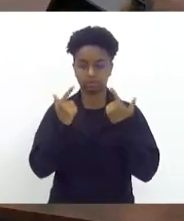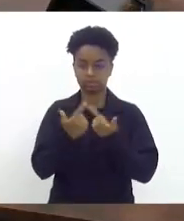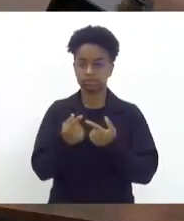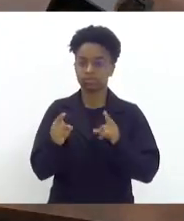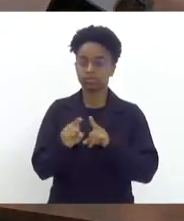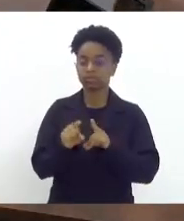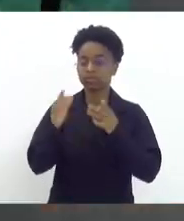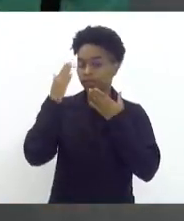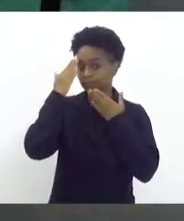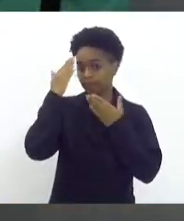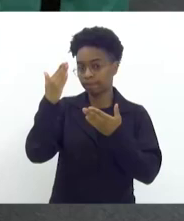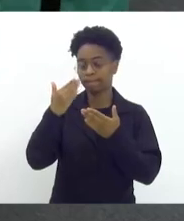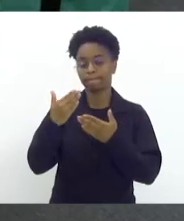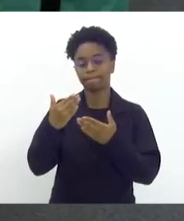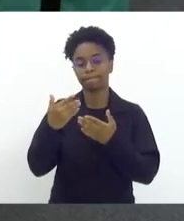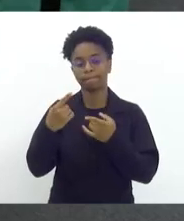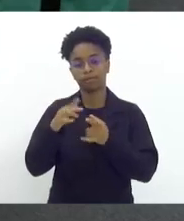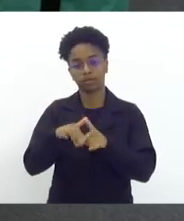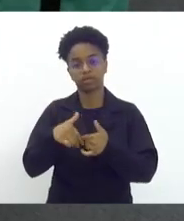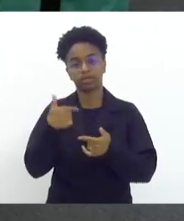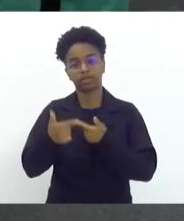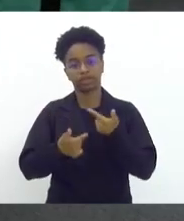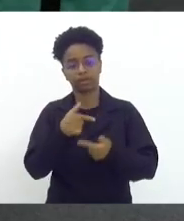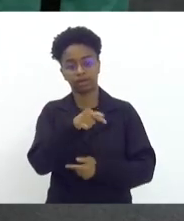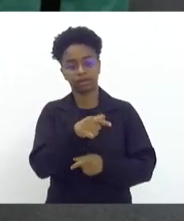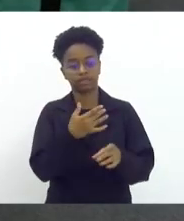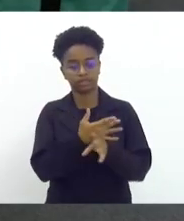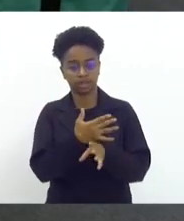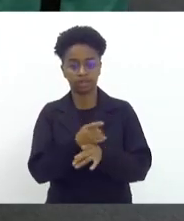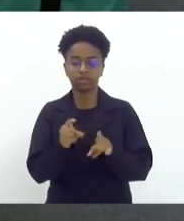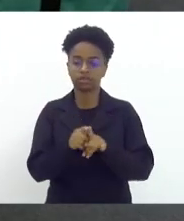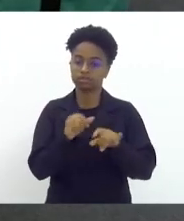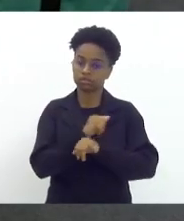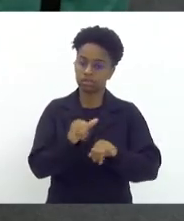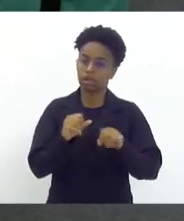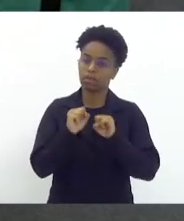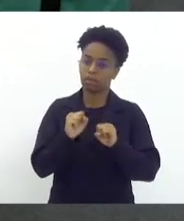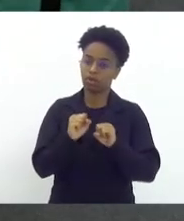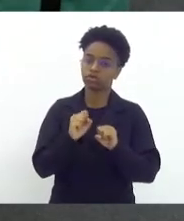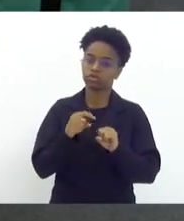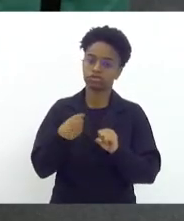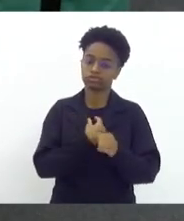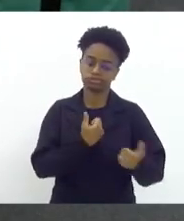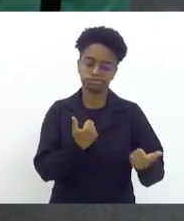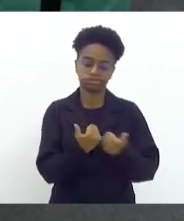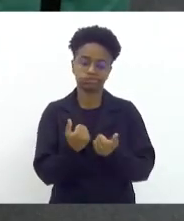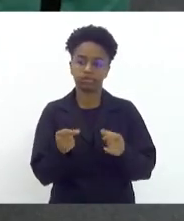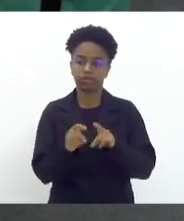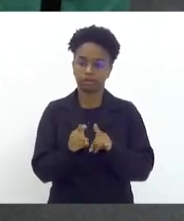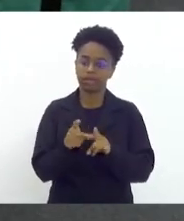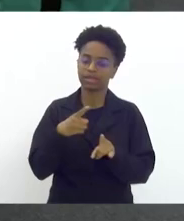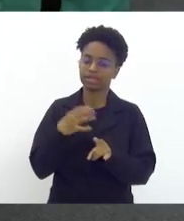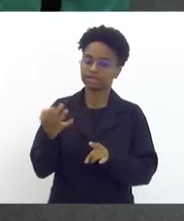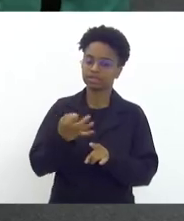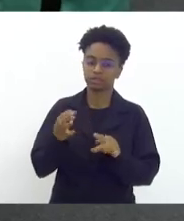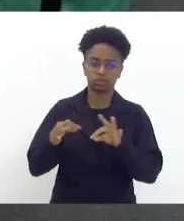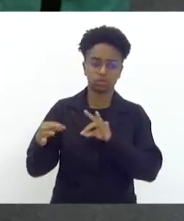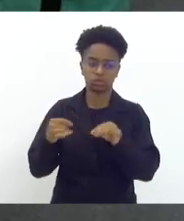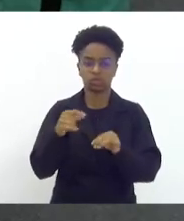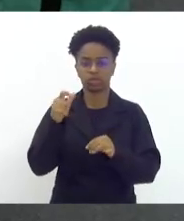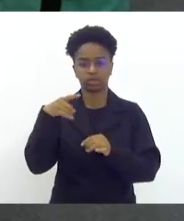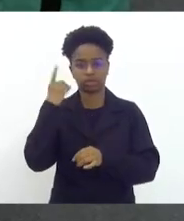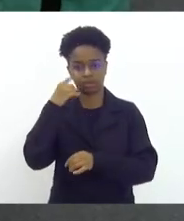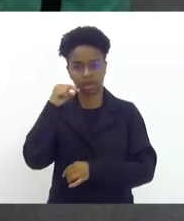parabenizar pelo trabalho que eles fazem naquela cidade e dizer que podem contar não só com o nosso mandato Popular mas tenho certeza que um conjunto dessa casa